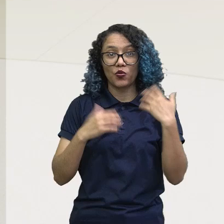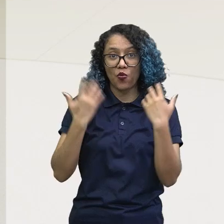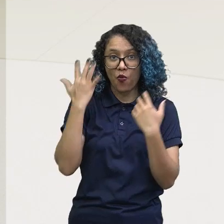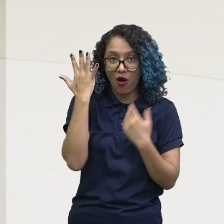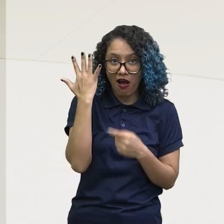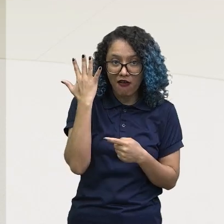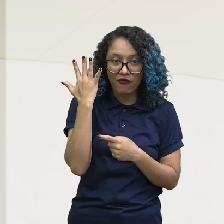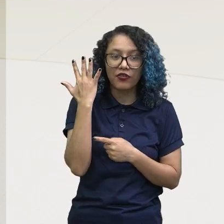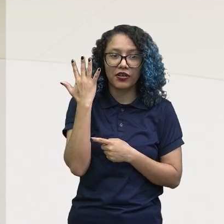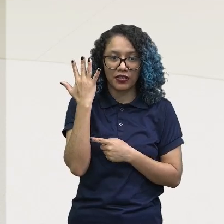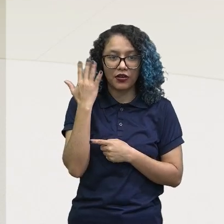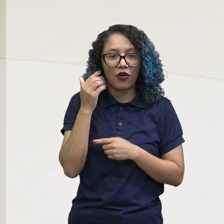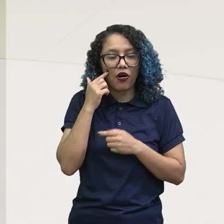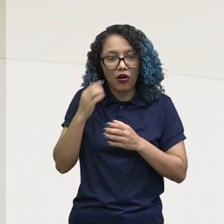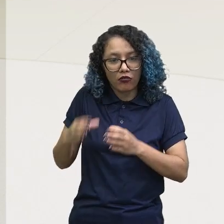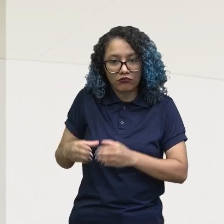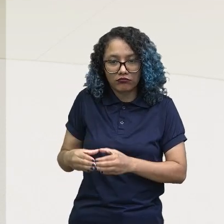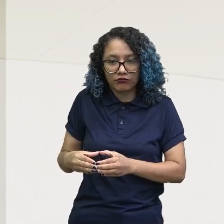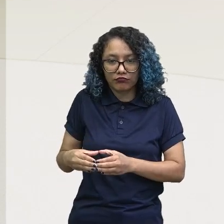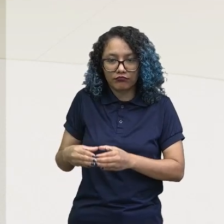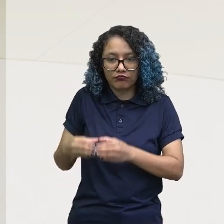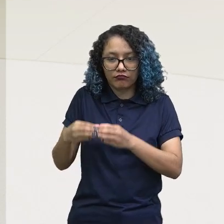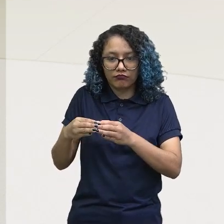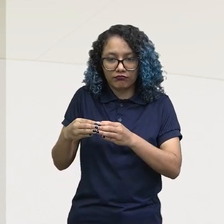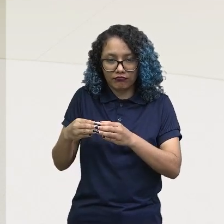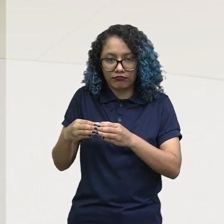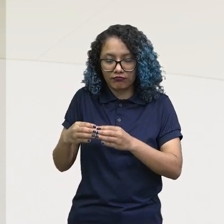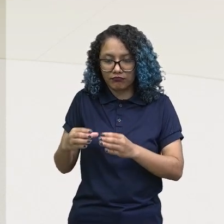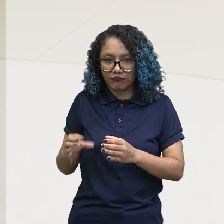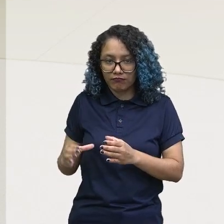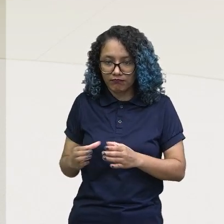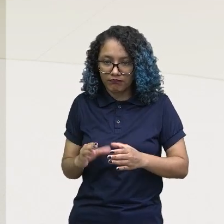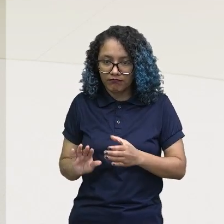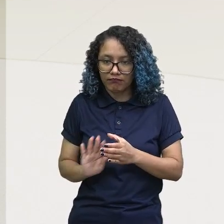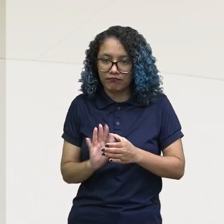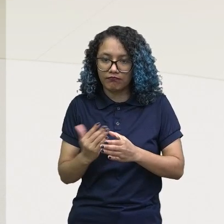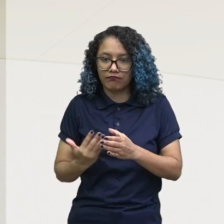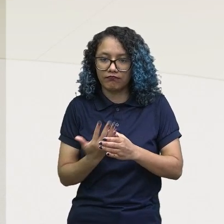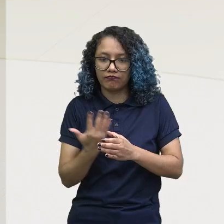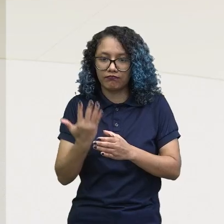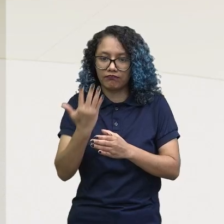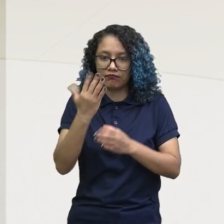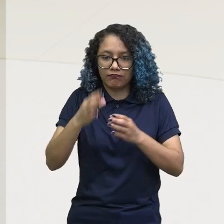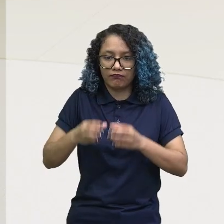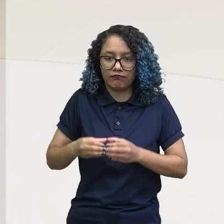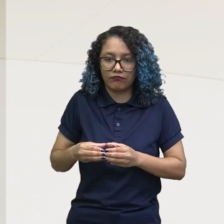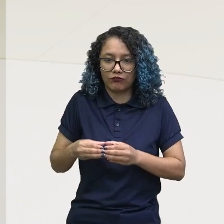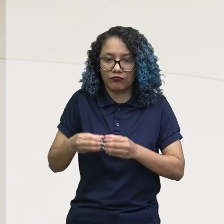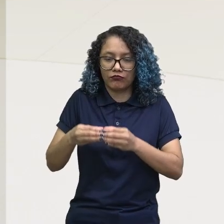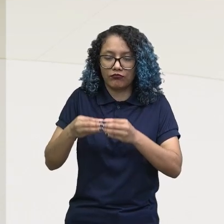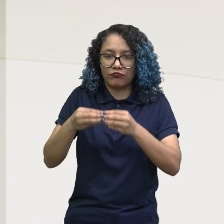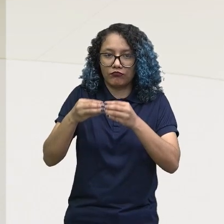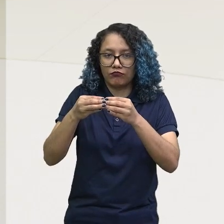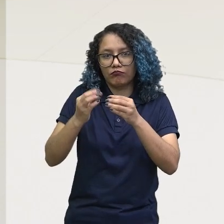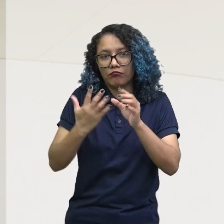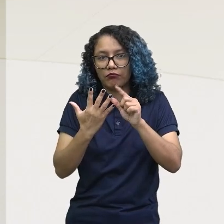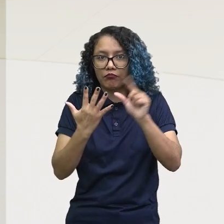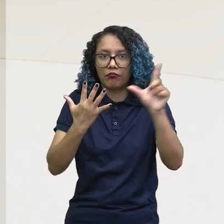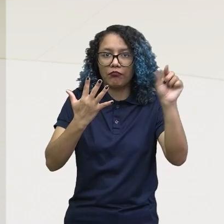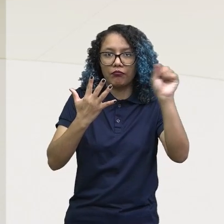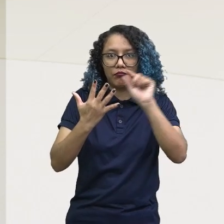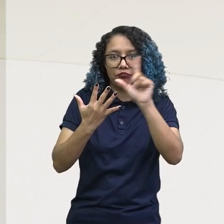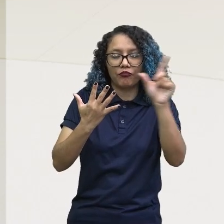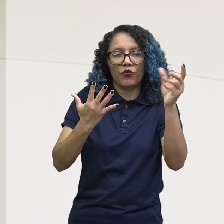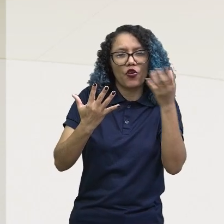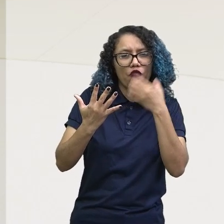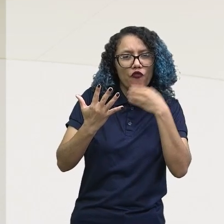árvore, a gente viu ali o tronco dessa árvore crescendo, ramificando, né, e formando ali as folhas e os frutos. O